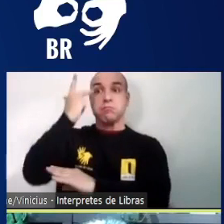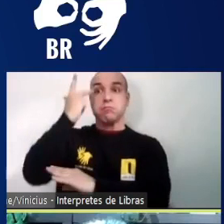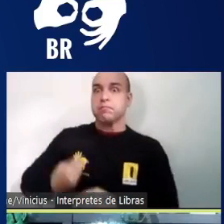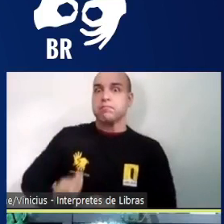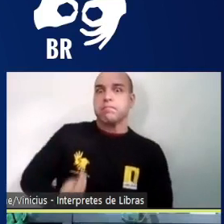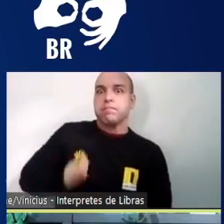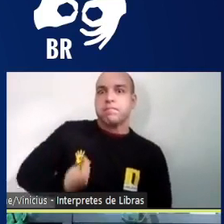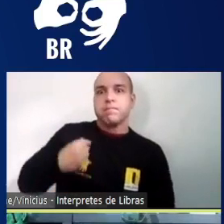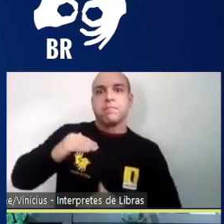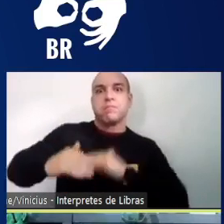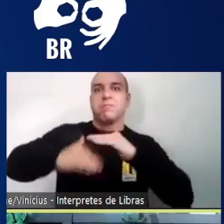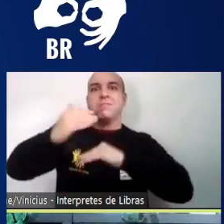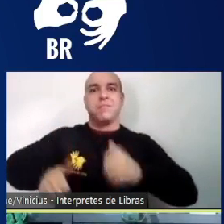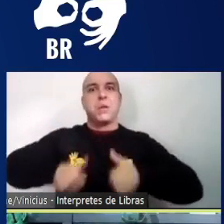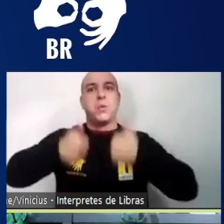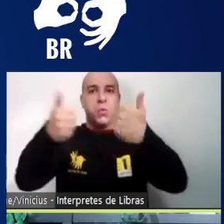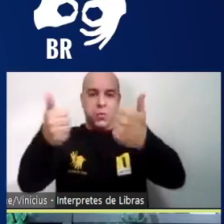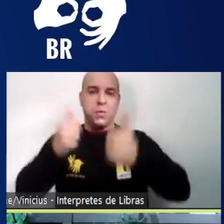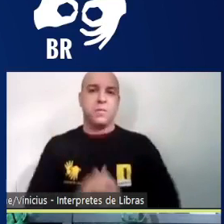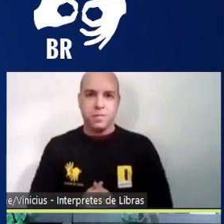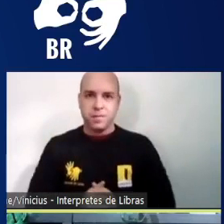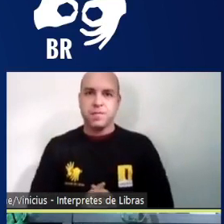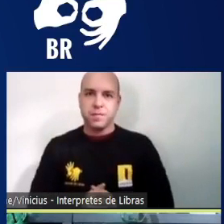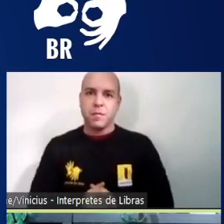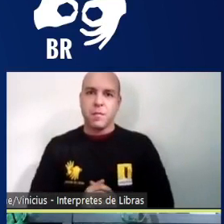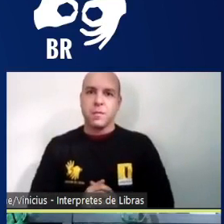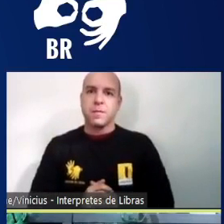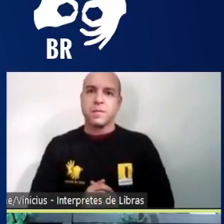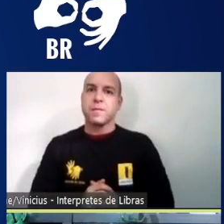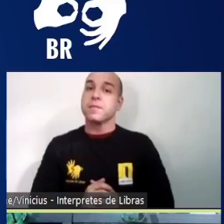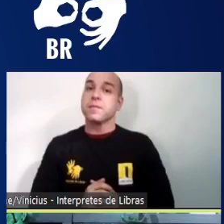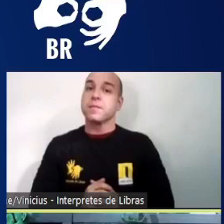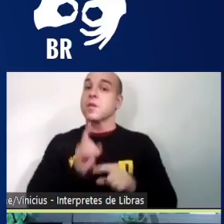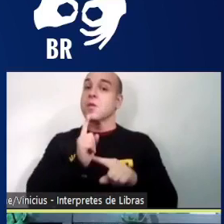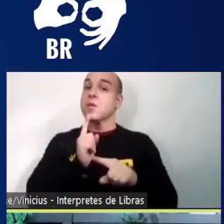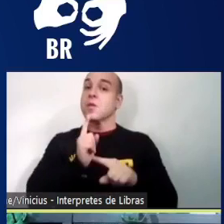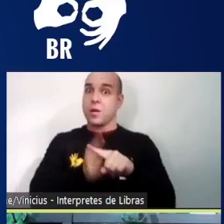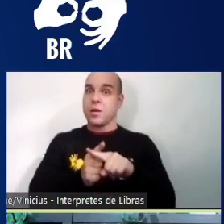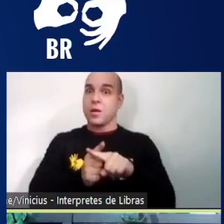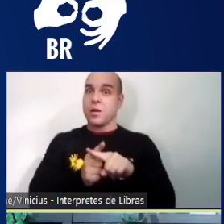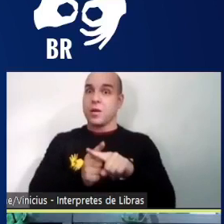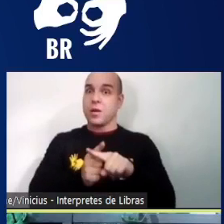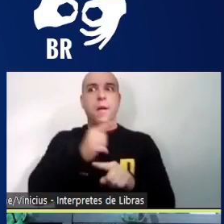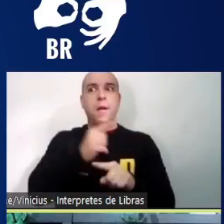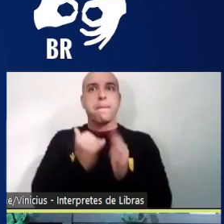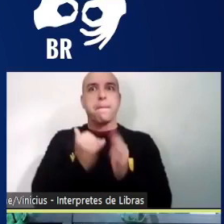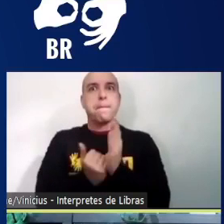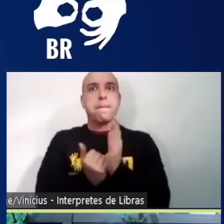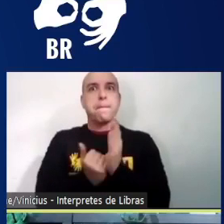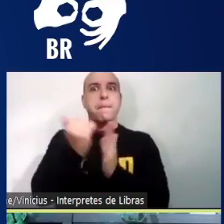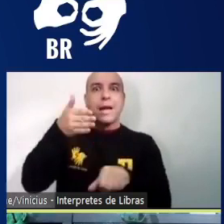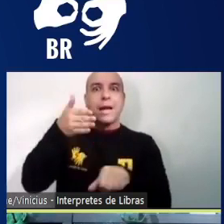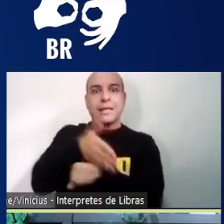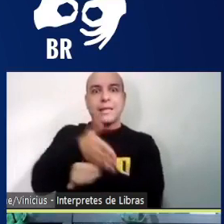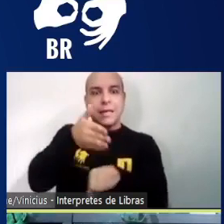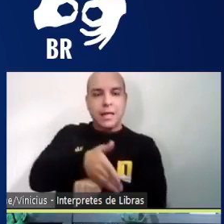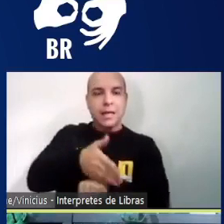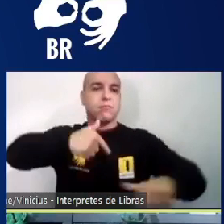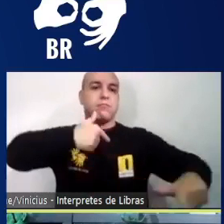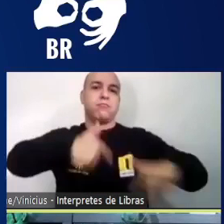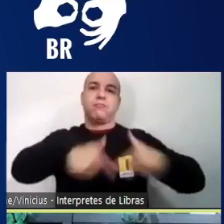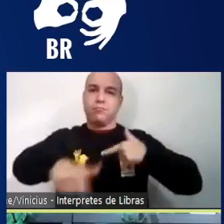meninas, né? E principalmente o acesso e a oportunidade ao mercado de trabalho